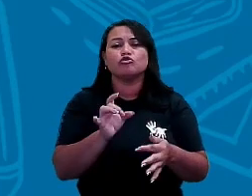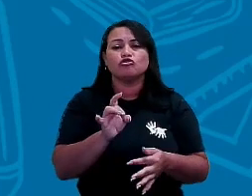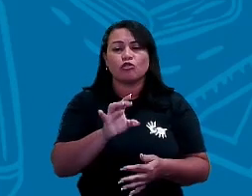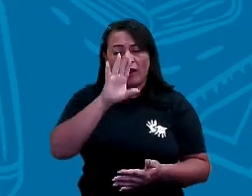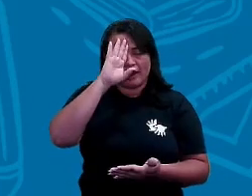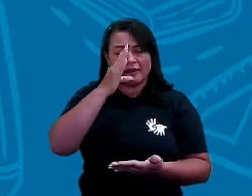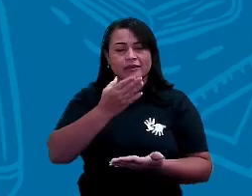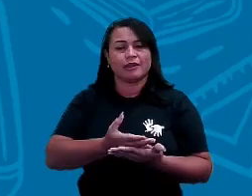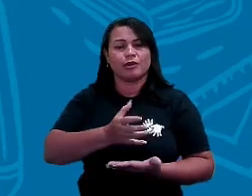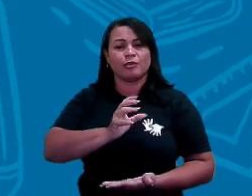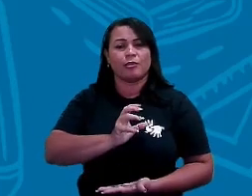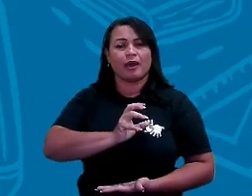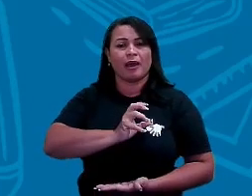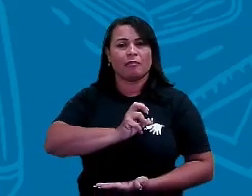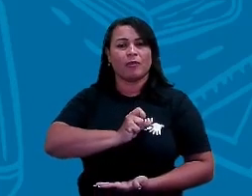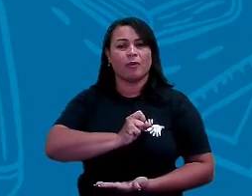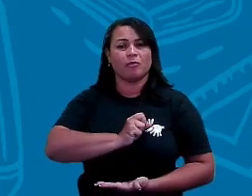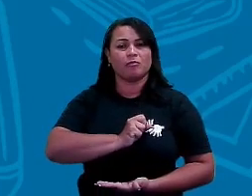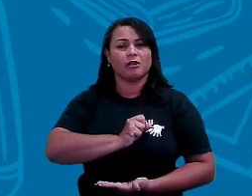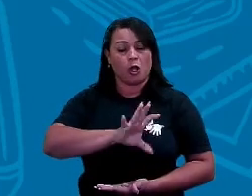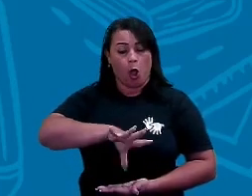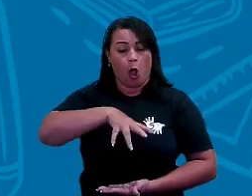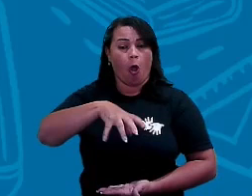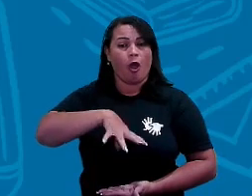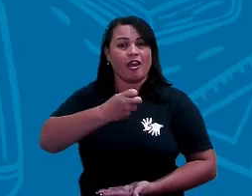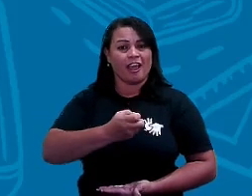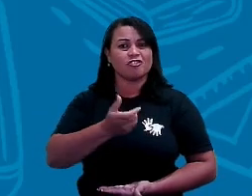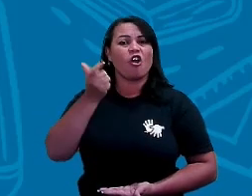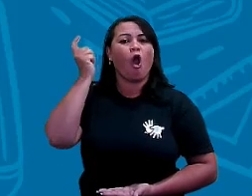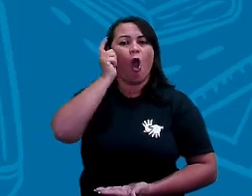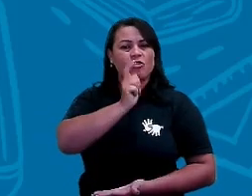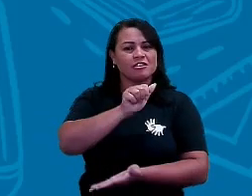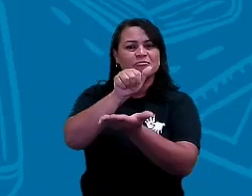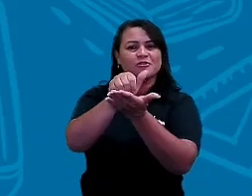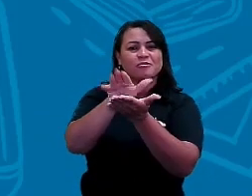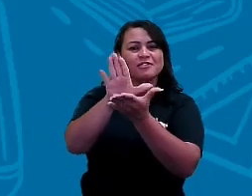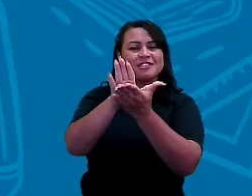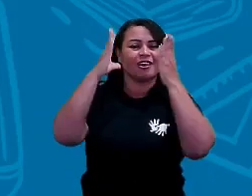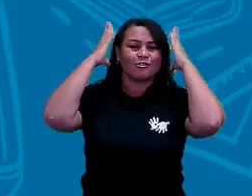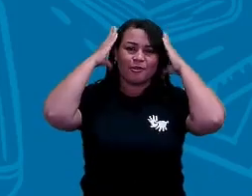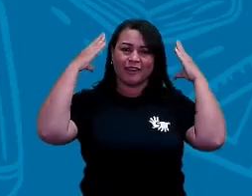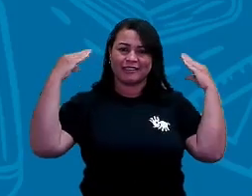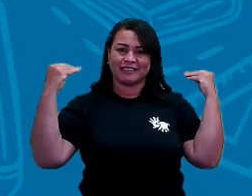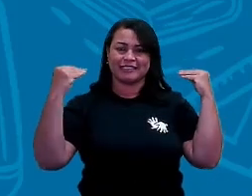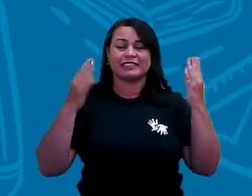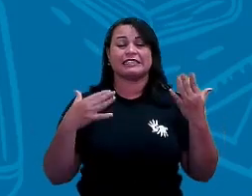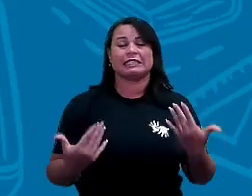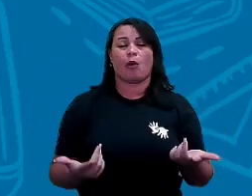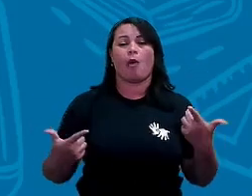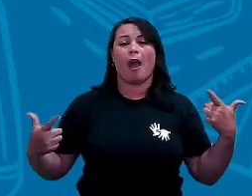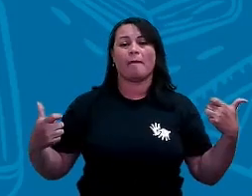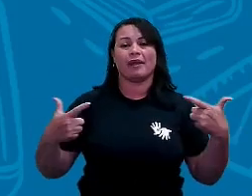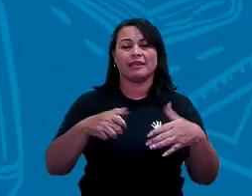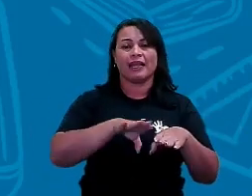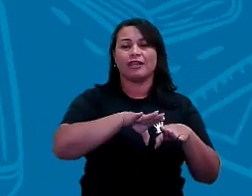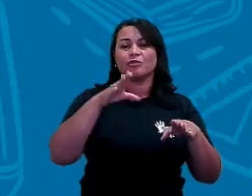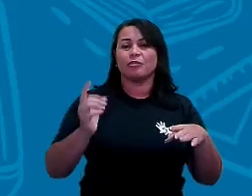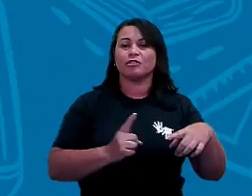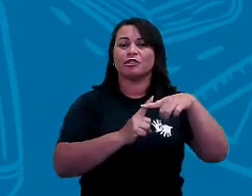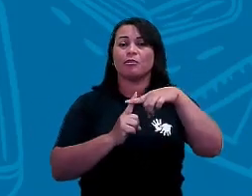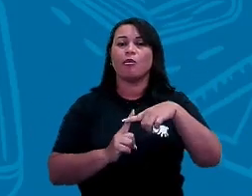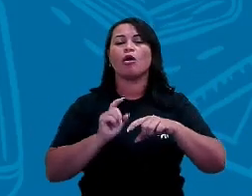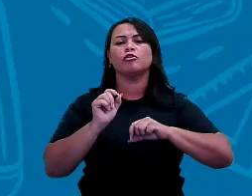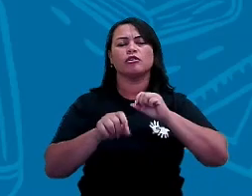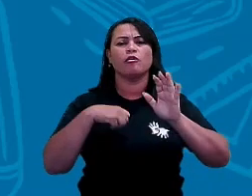de peito aberto, derrotou as bem treinadas e bem armadas tropas holandesas. A Batalha do Monte das Tabocas